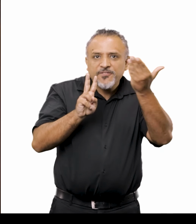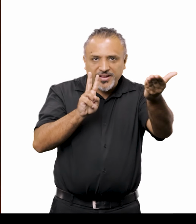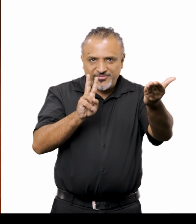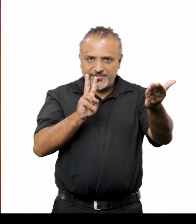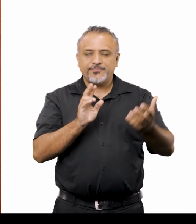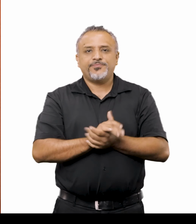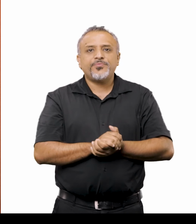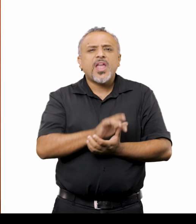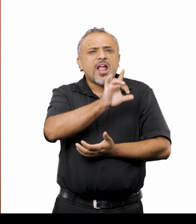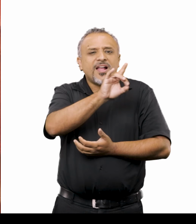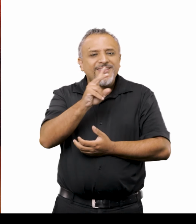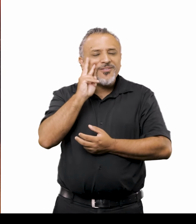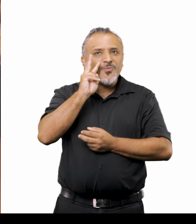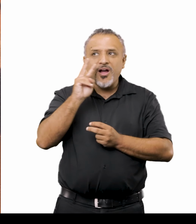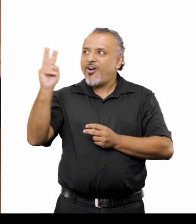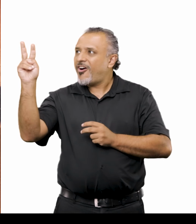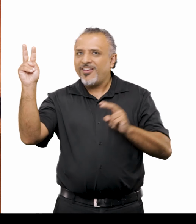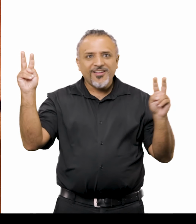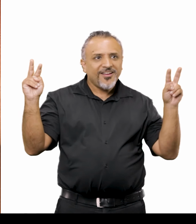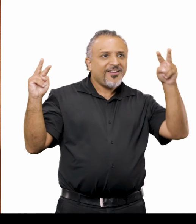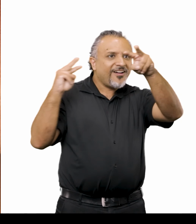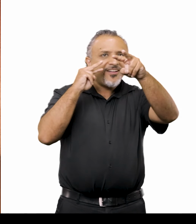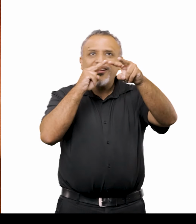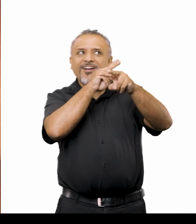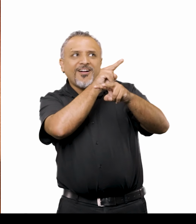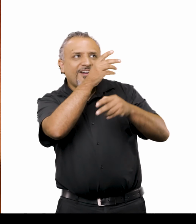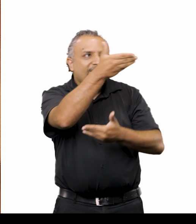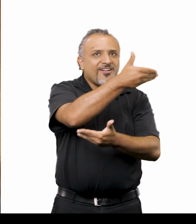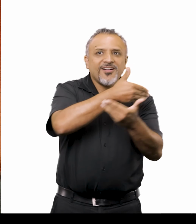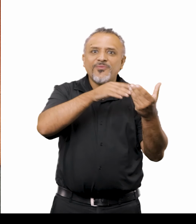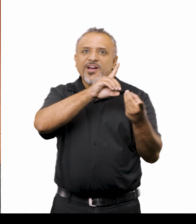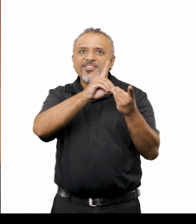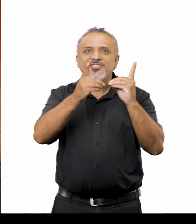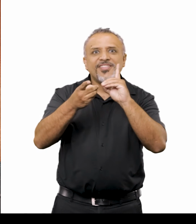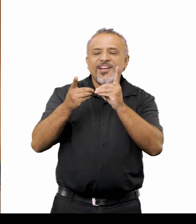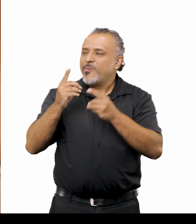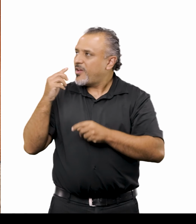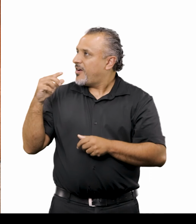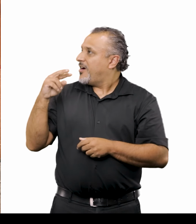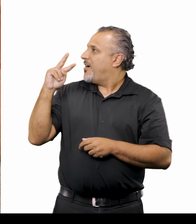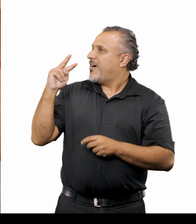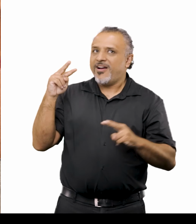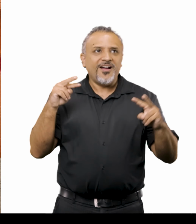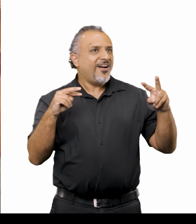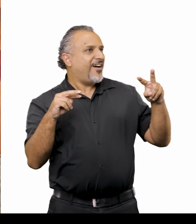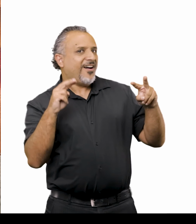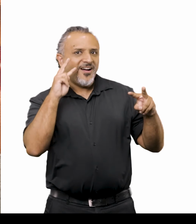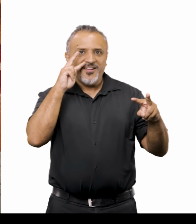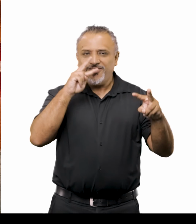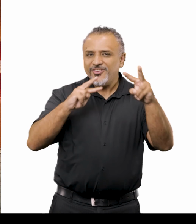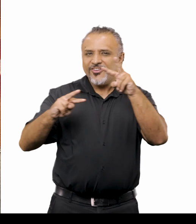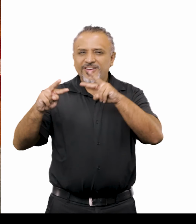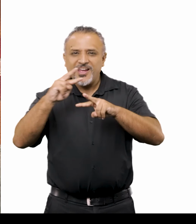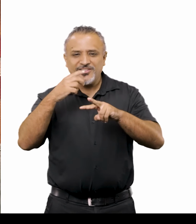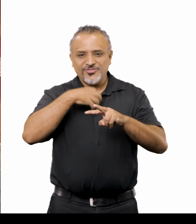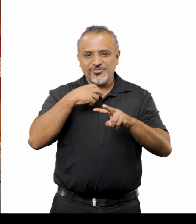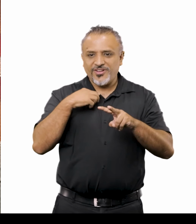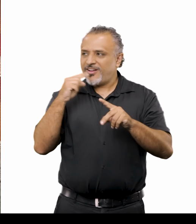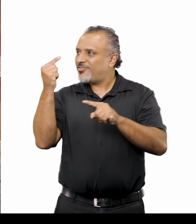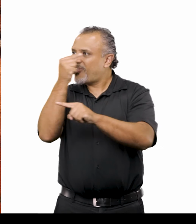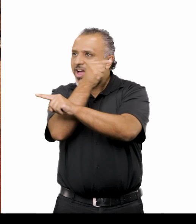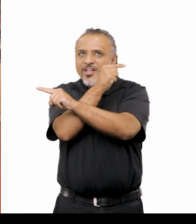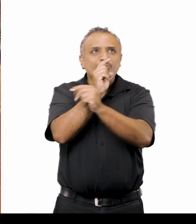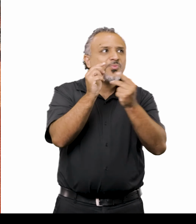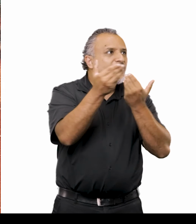bem à frente. Cada uma olha numa direção, o que cria uma dinâmica própria que conduz o espectador a acompanhar seus olhares